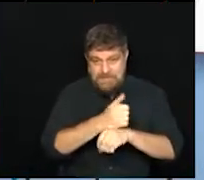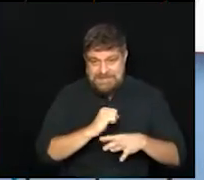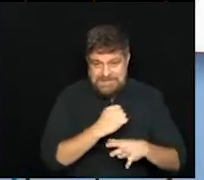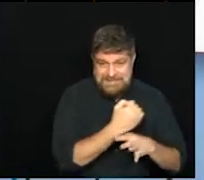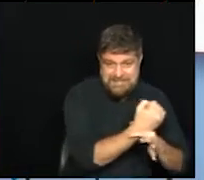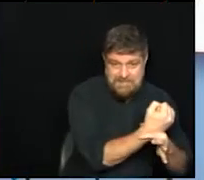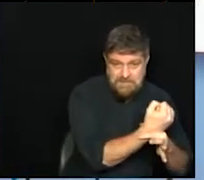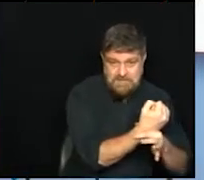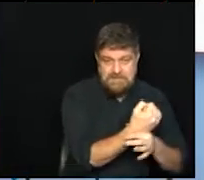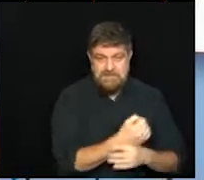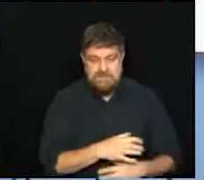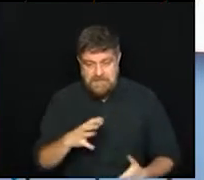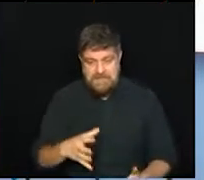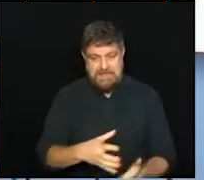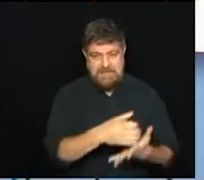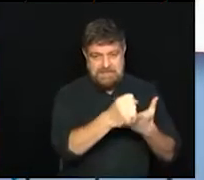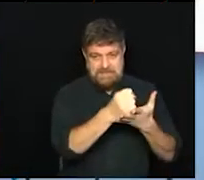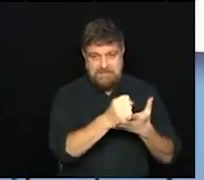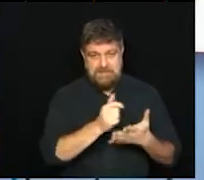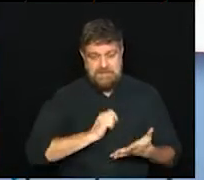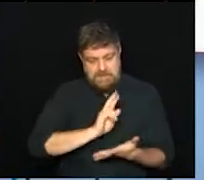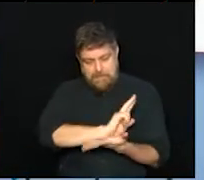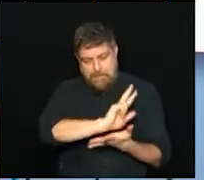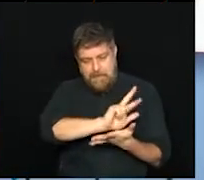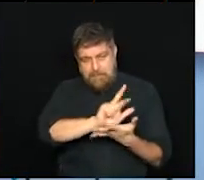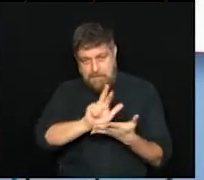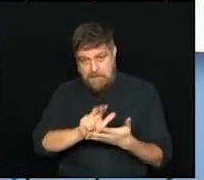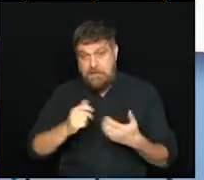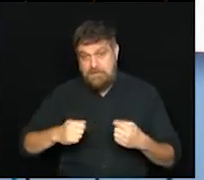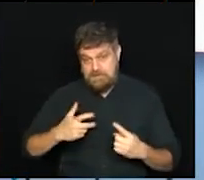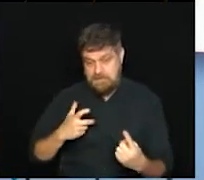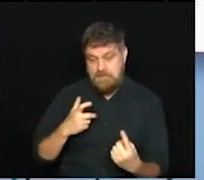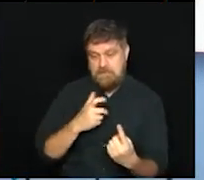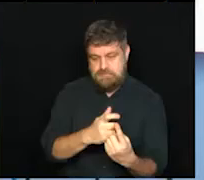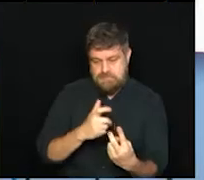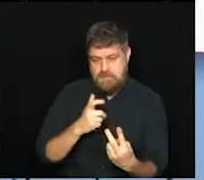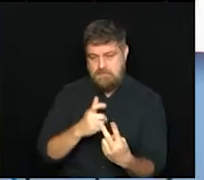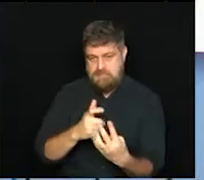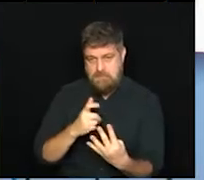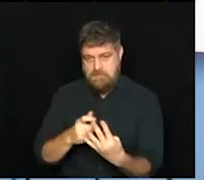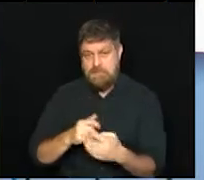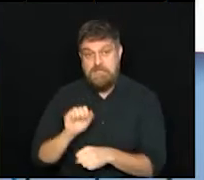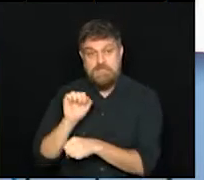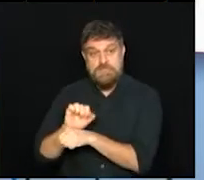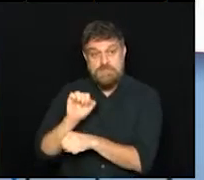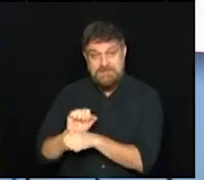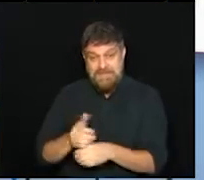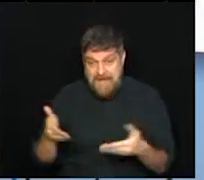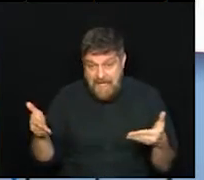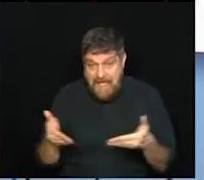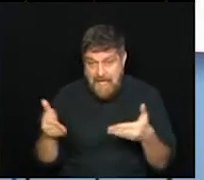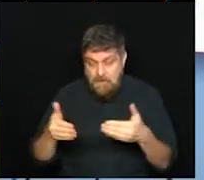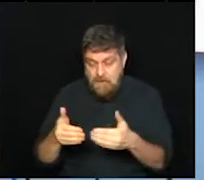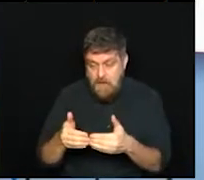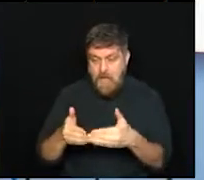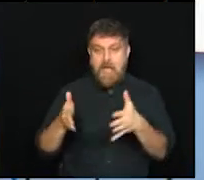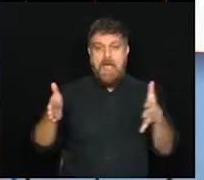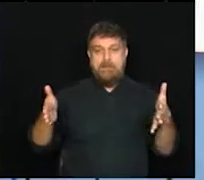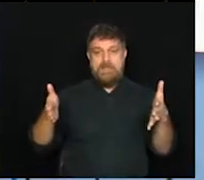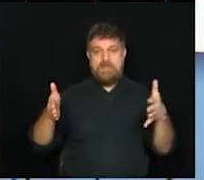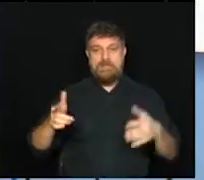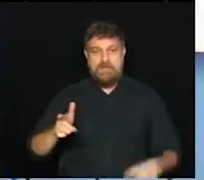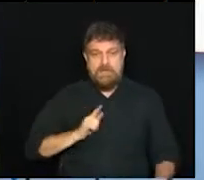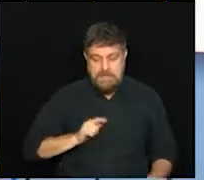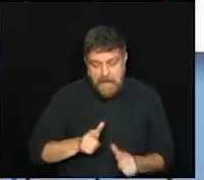segurança e salvamento, entre outros, que precisam tomar a dose. A gente aguarda agora, com essa abertura, que